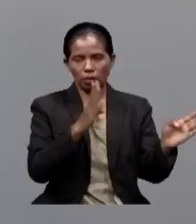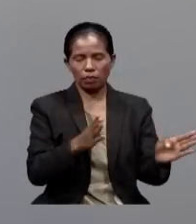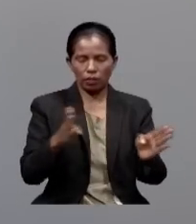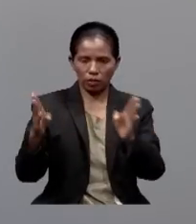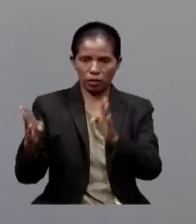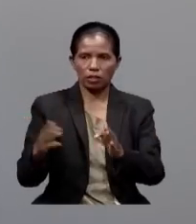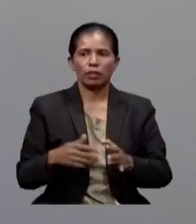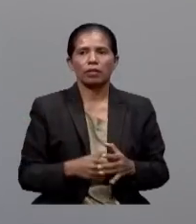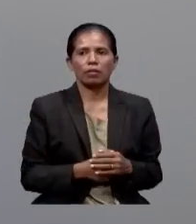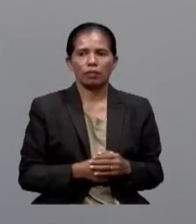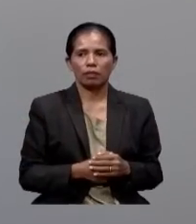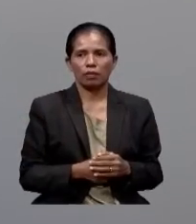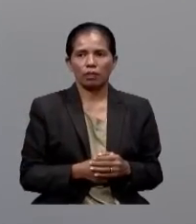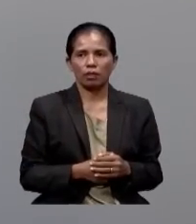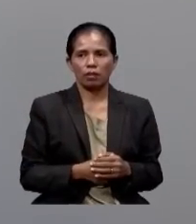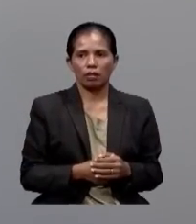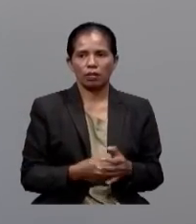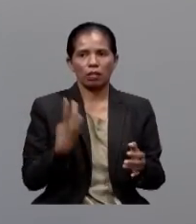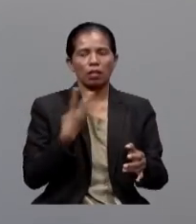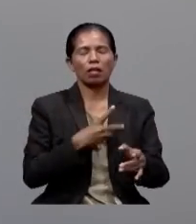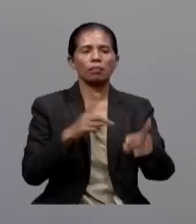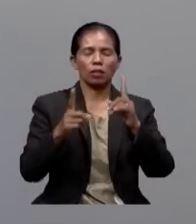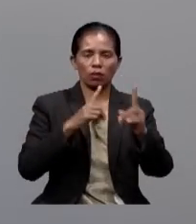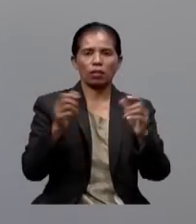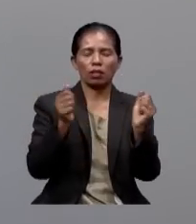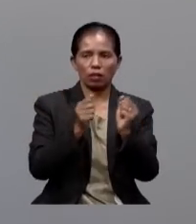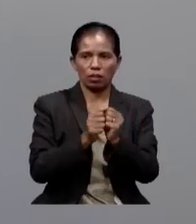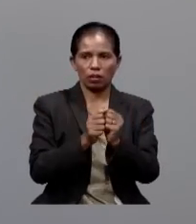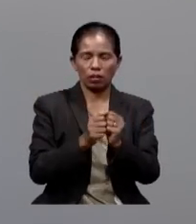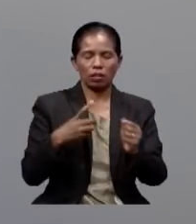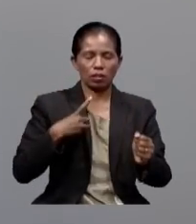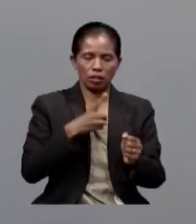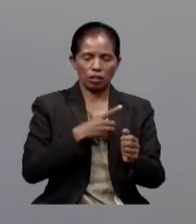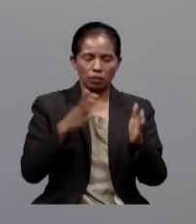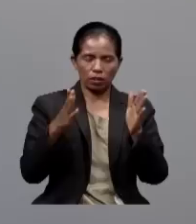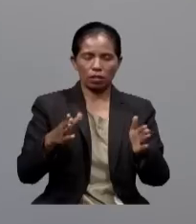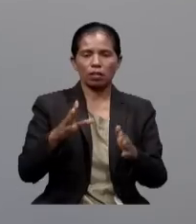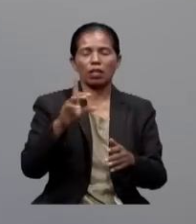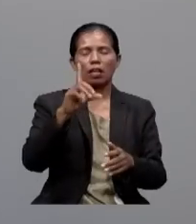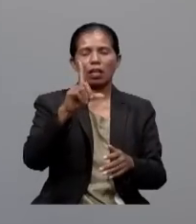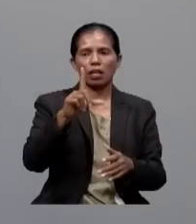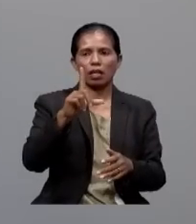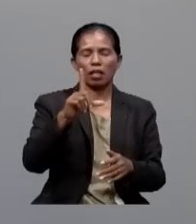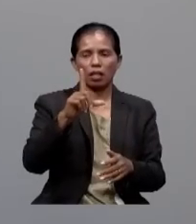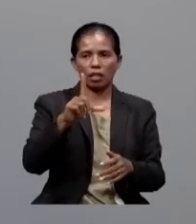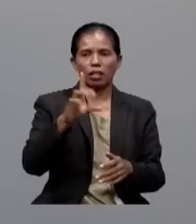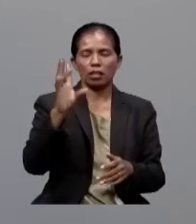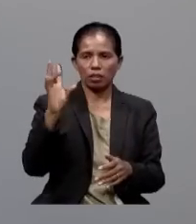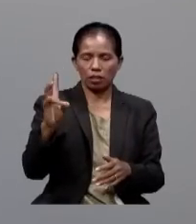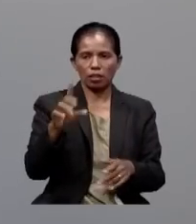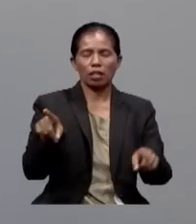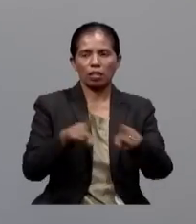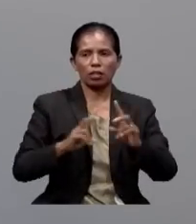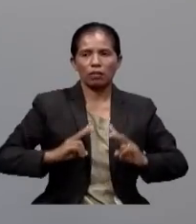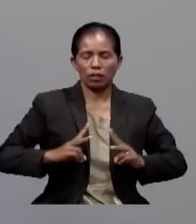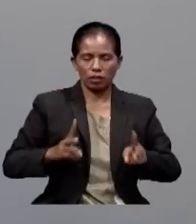andamento e naturalmente o hinam colho o deputado Eliseti o inseritmos nia nudar veterano ida